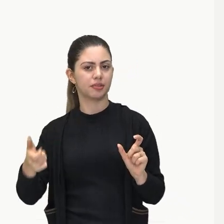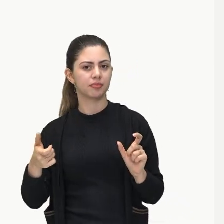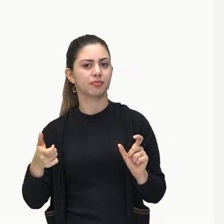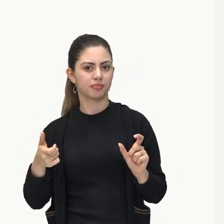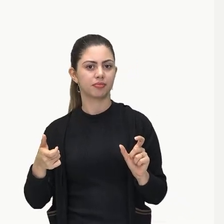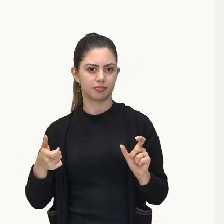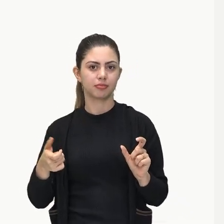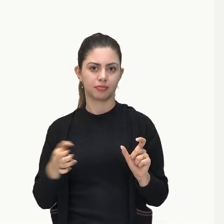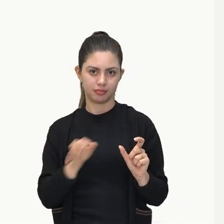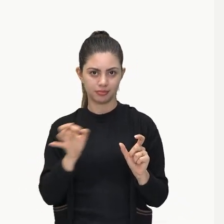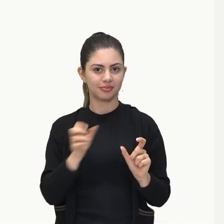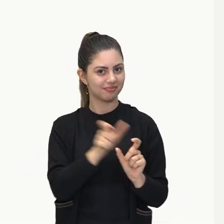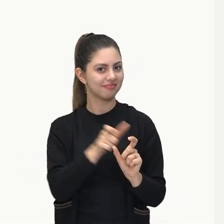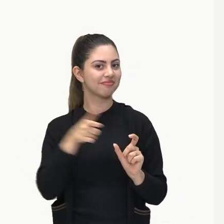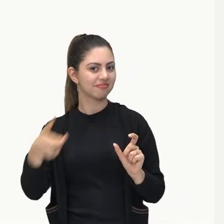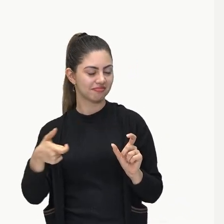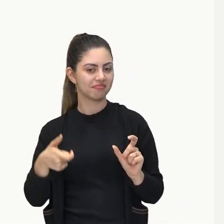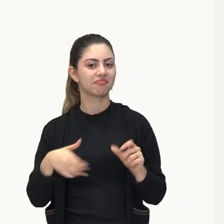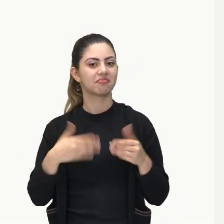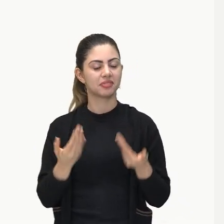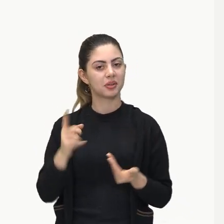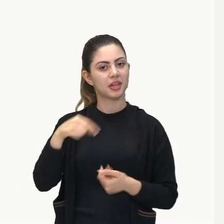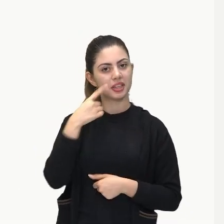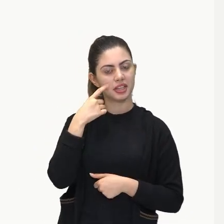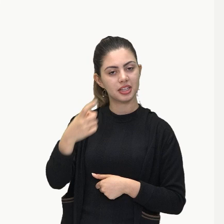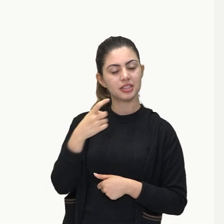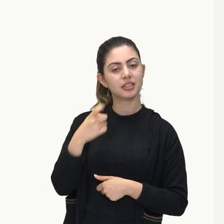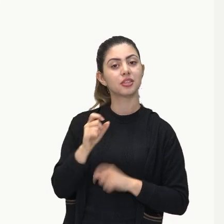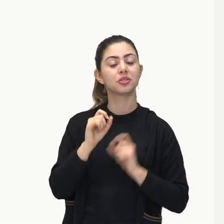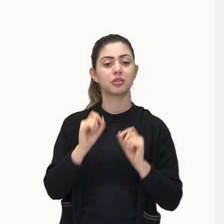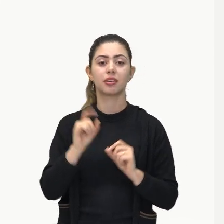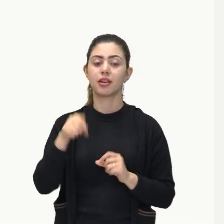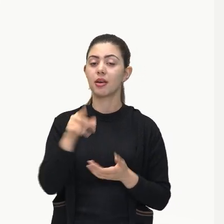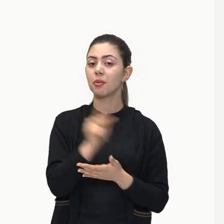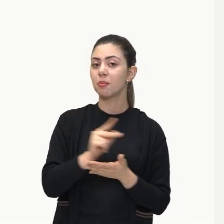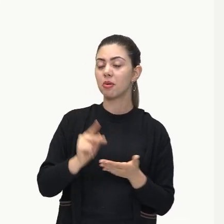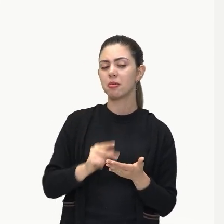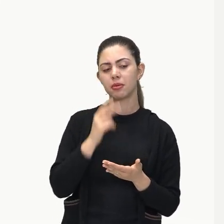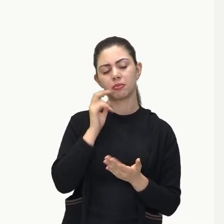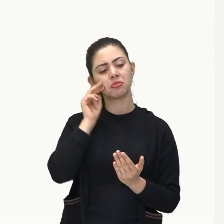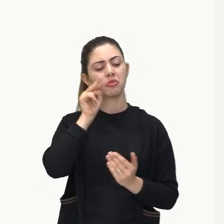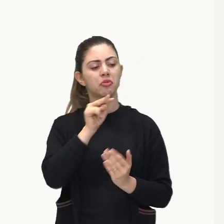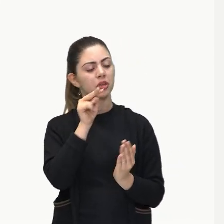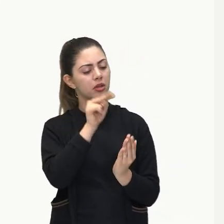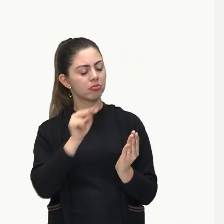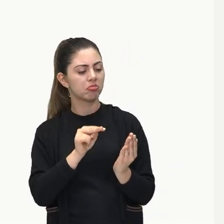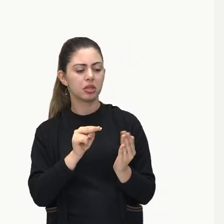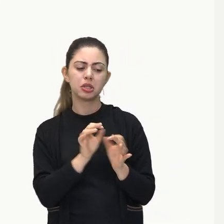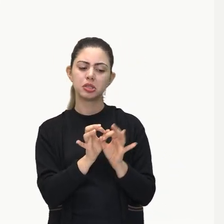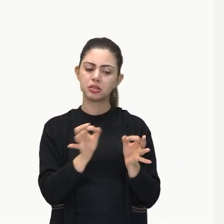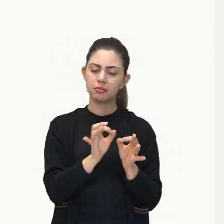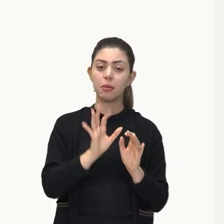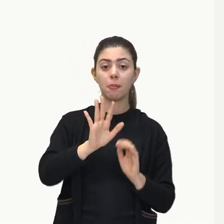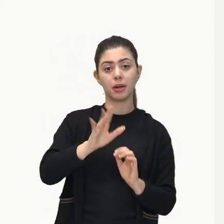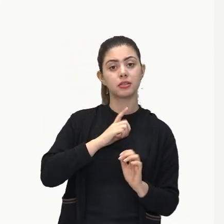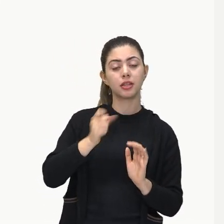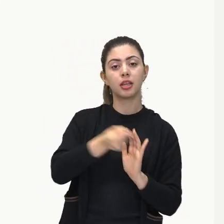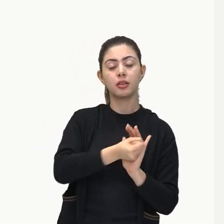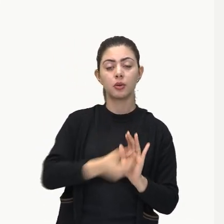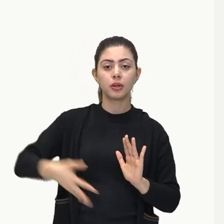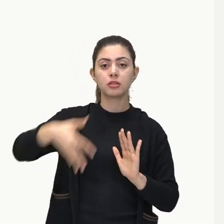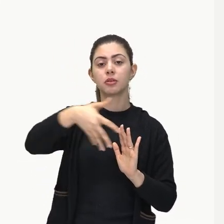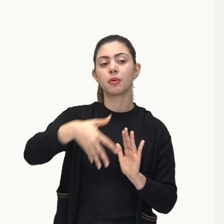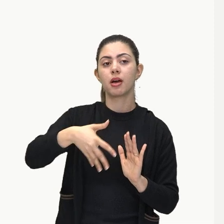Bastante interessante. Então, um poema que parece muito simples à primeira vista, apresenta figuras de linguagem, apresenta